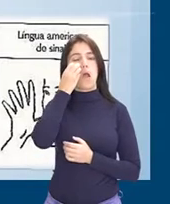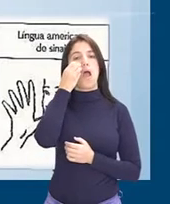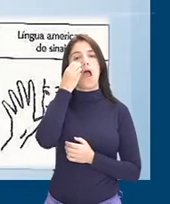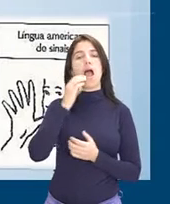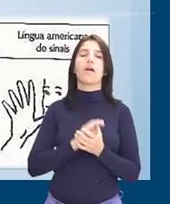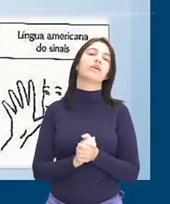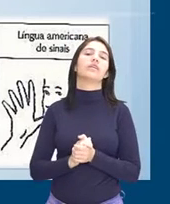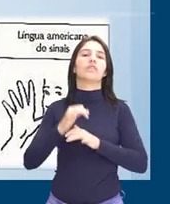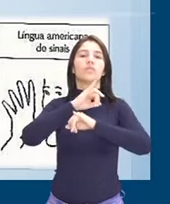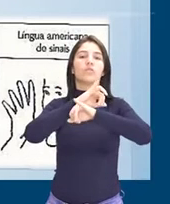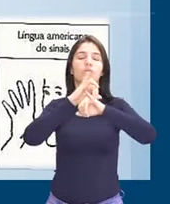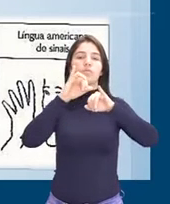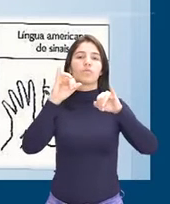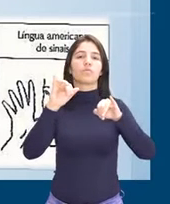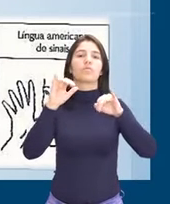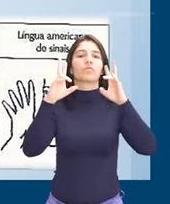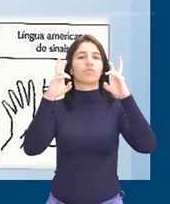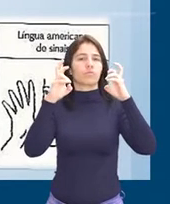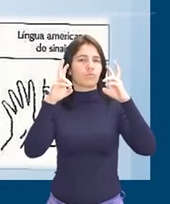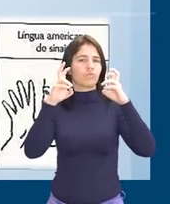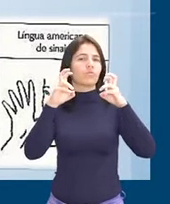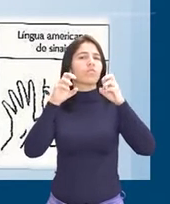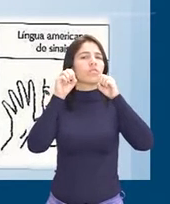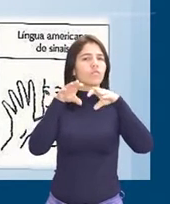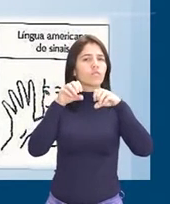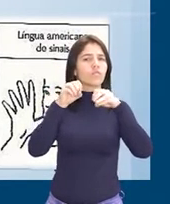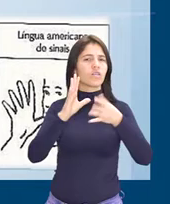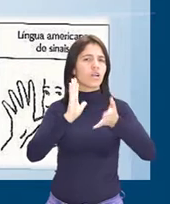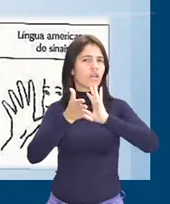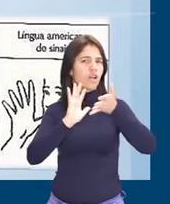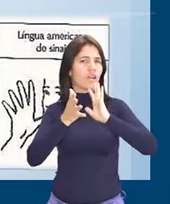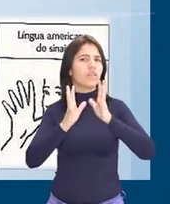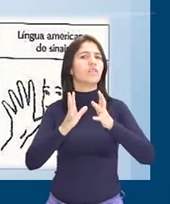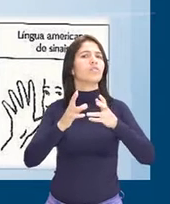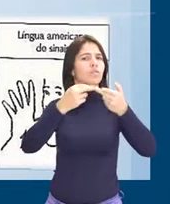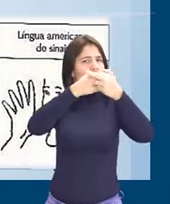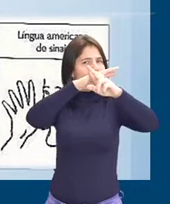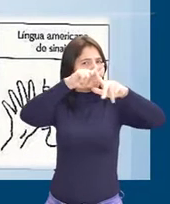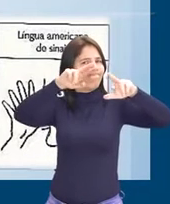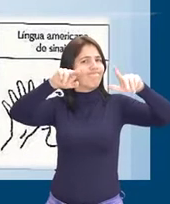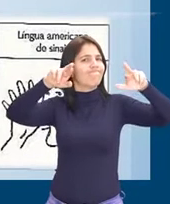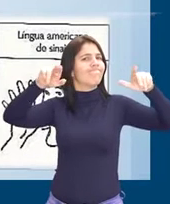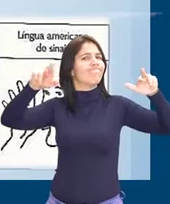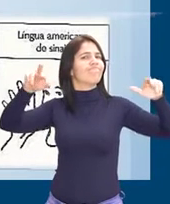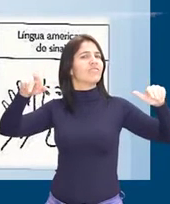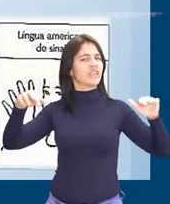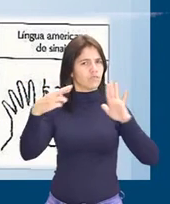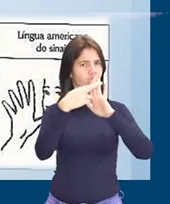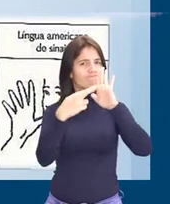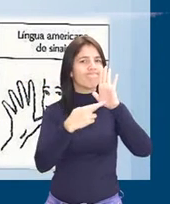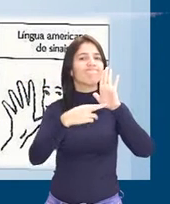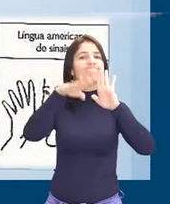Introdução aos aspectos linguísticos da Libras. A Libras é muito mais complexa do que imaginávamos, pois possui um conjunto